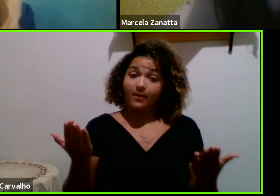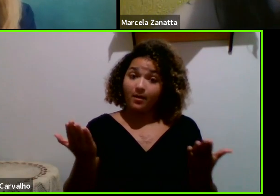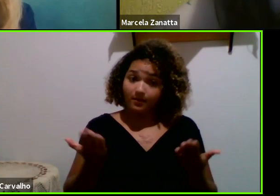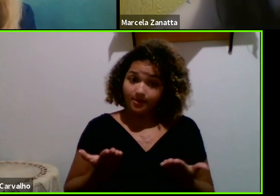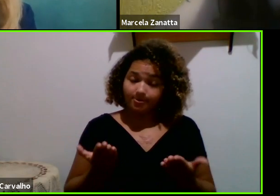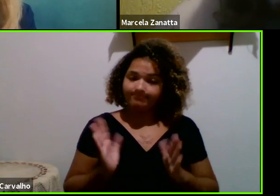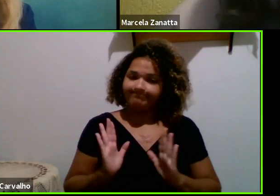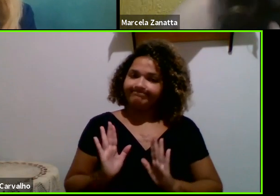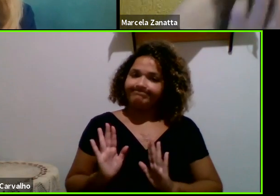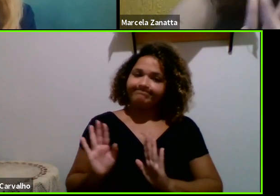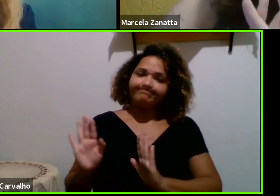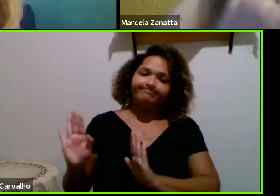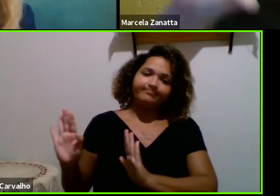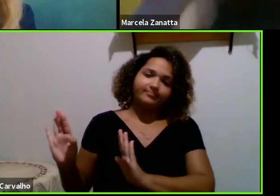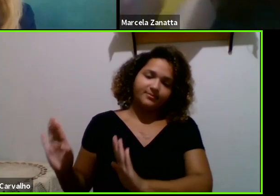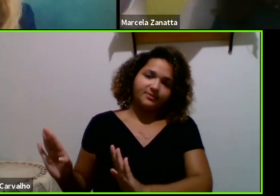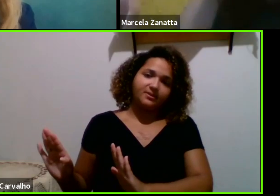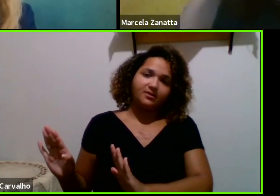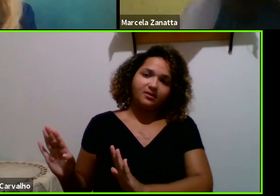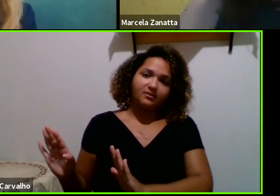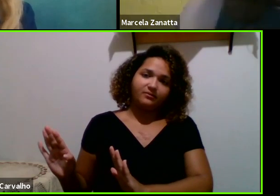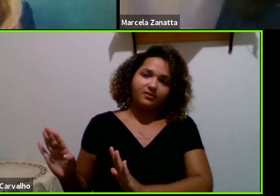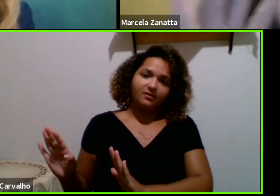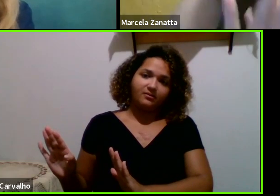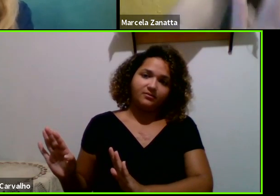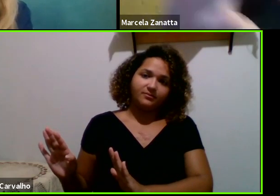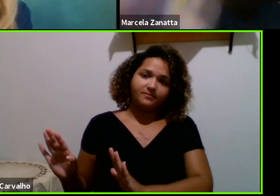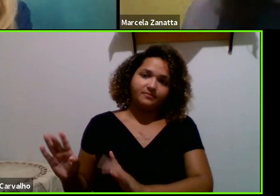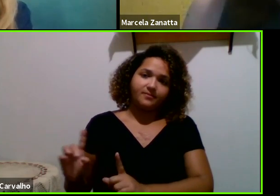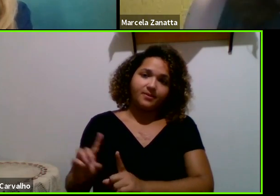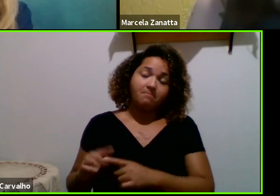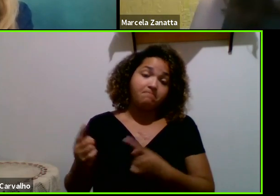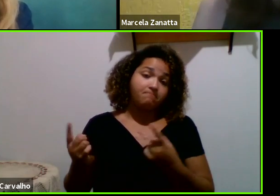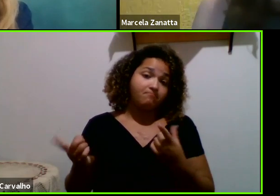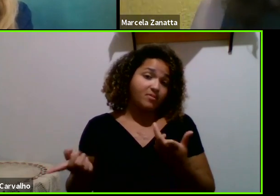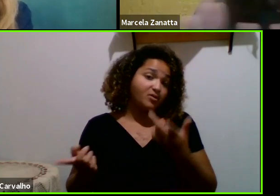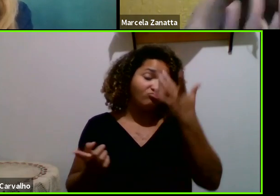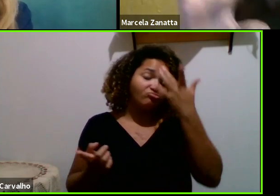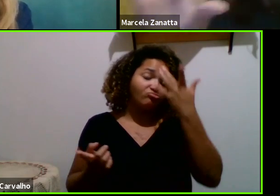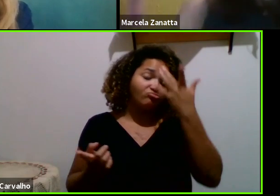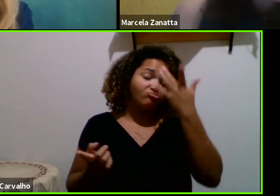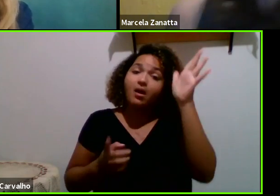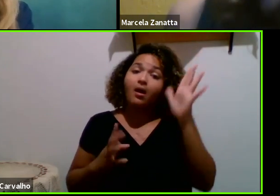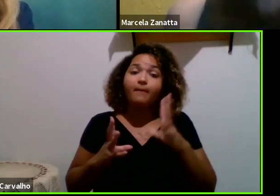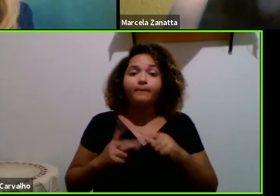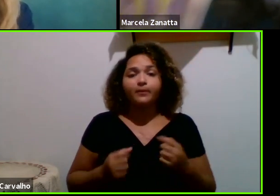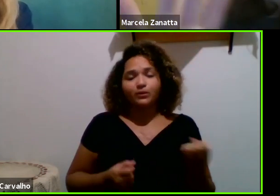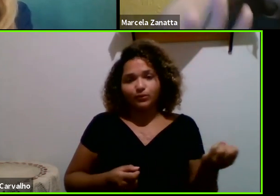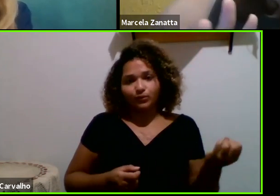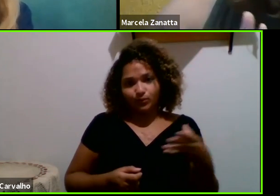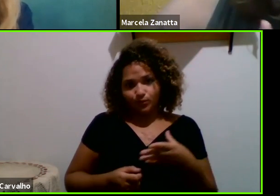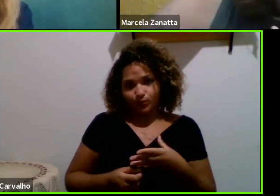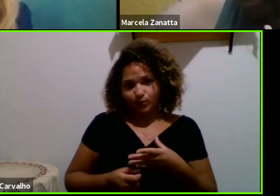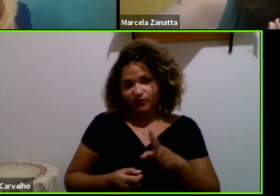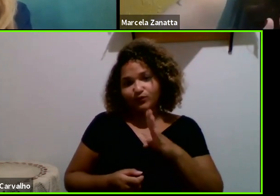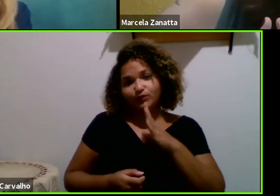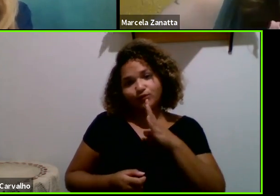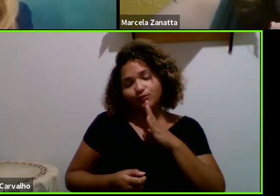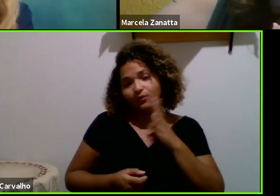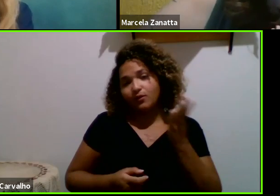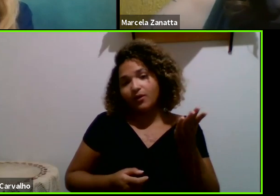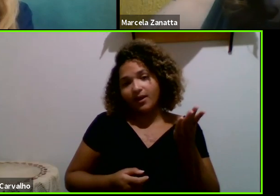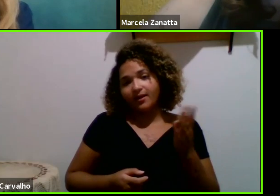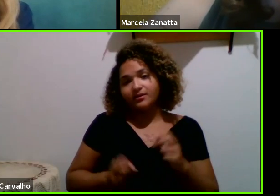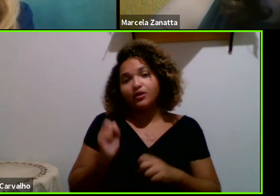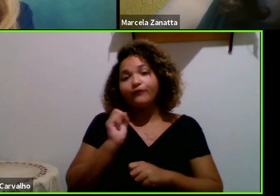que o parto aconteça na banheira. Pode ser uma grande bobagem, mas como a gente não sabe, a gente não conhece tudo sobre esse vírus, a